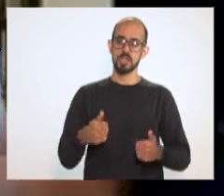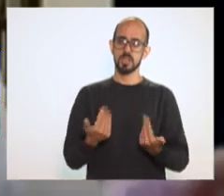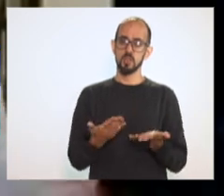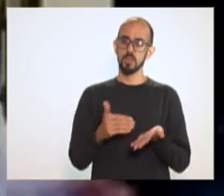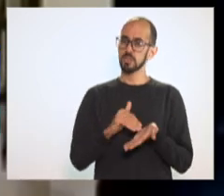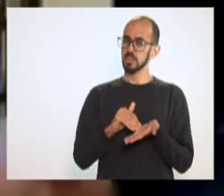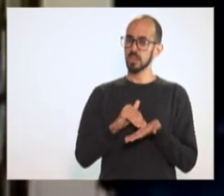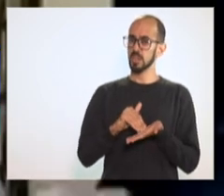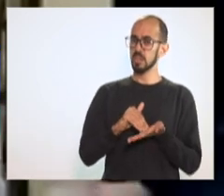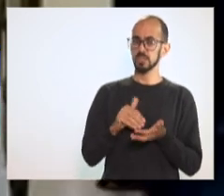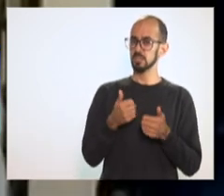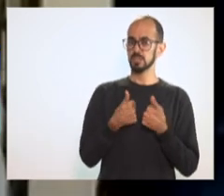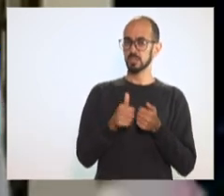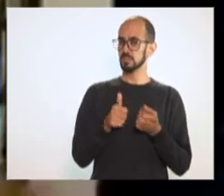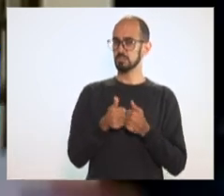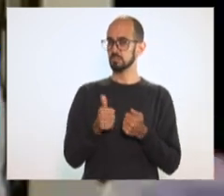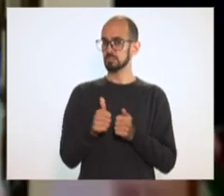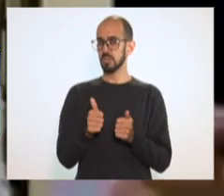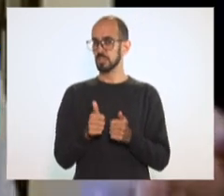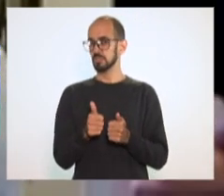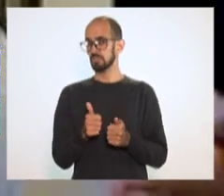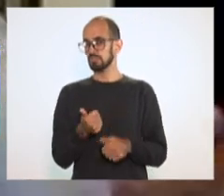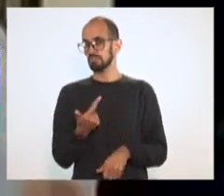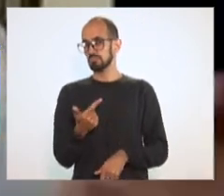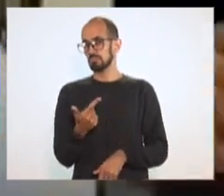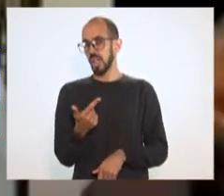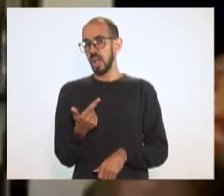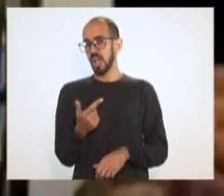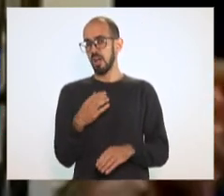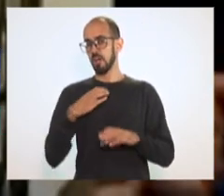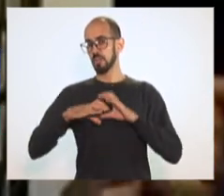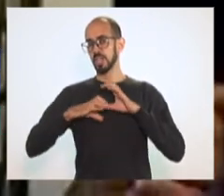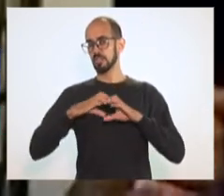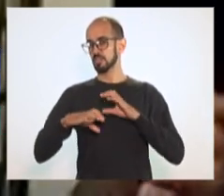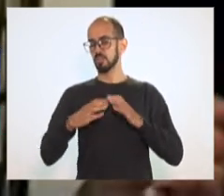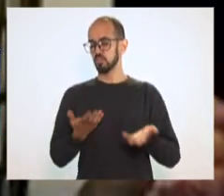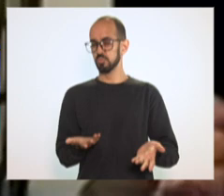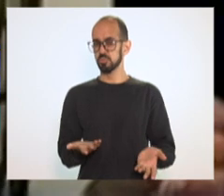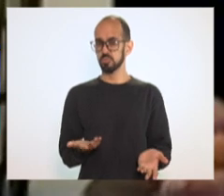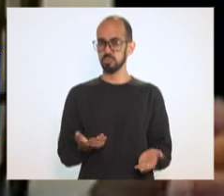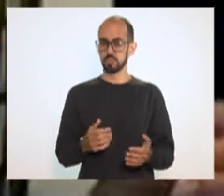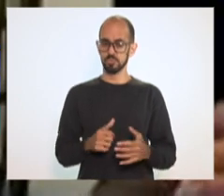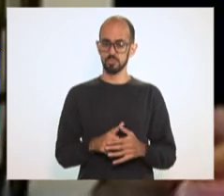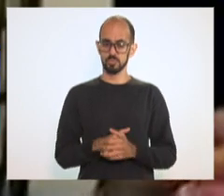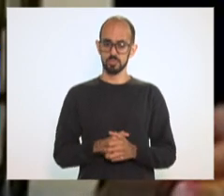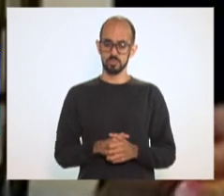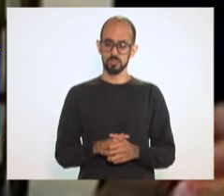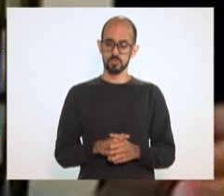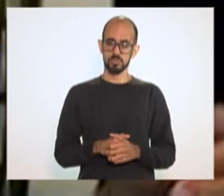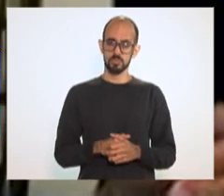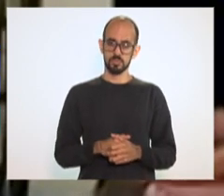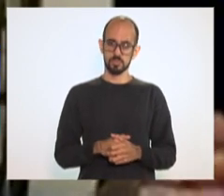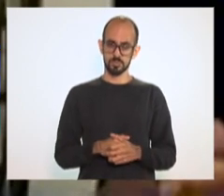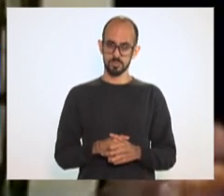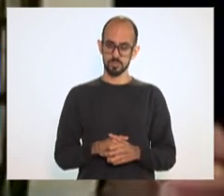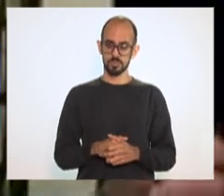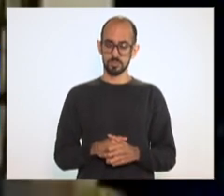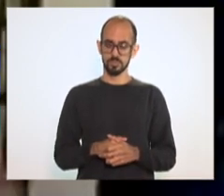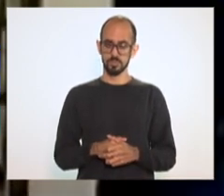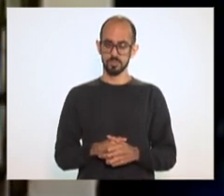transporte não não não não conversa com a secretaria de saúde